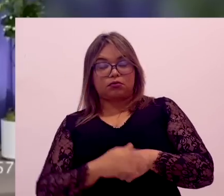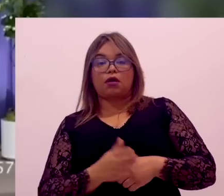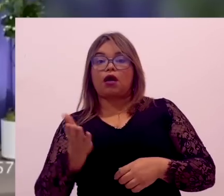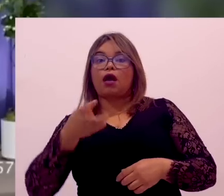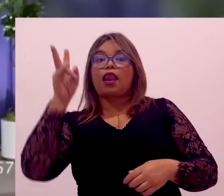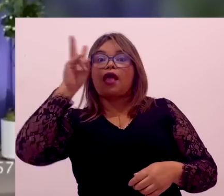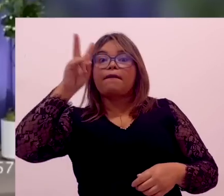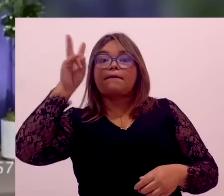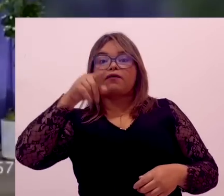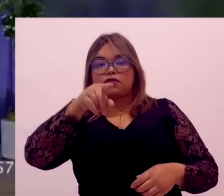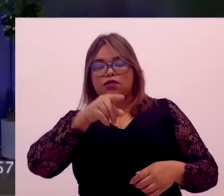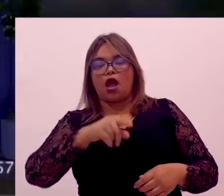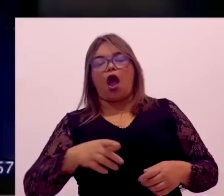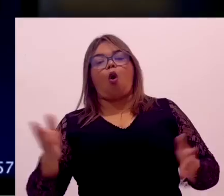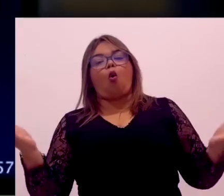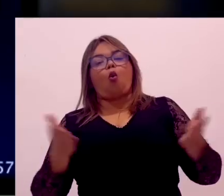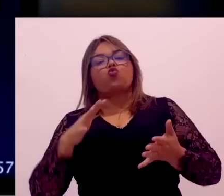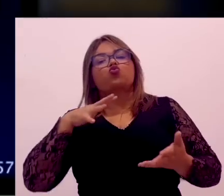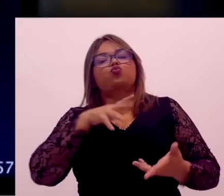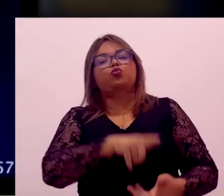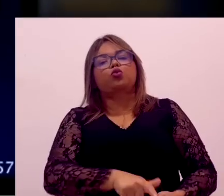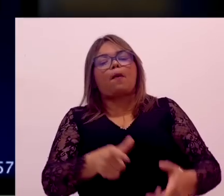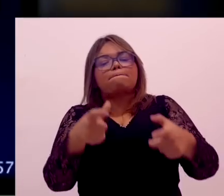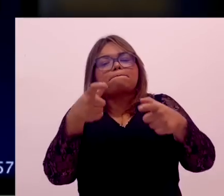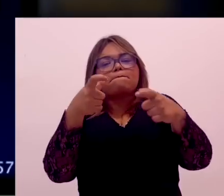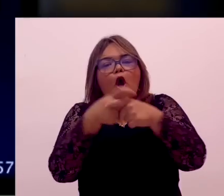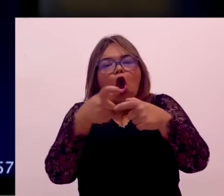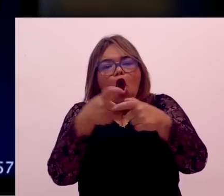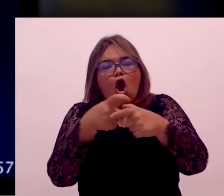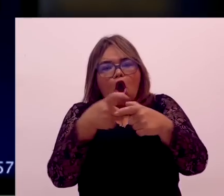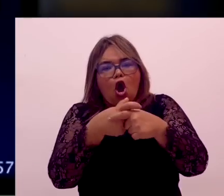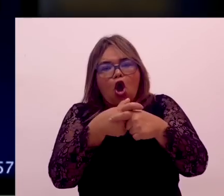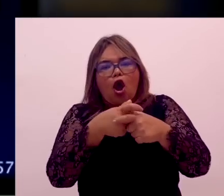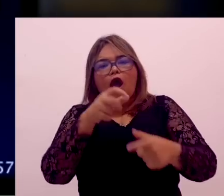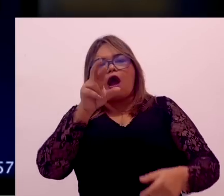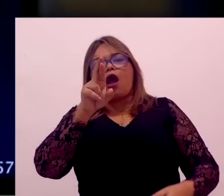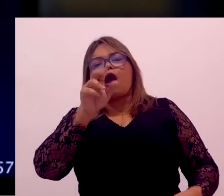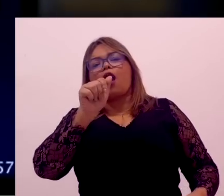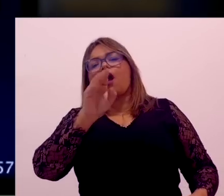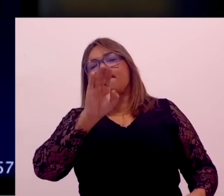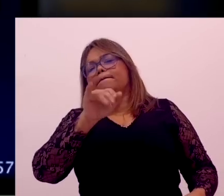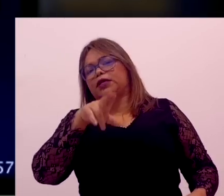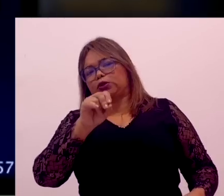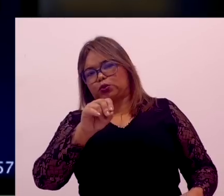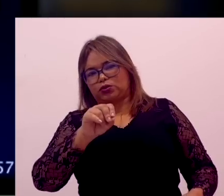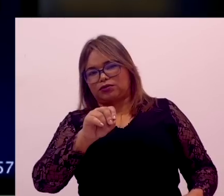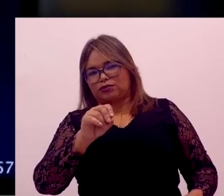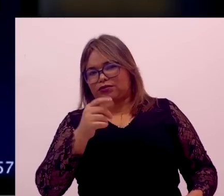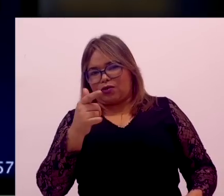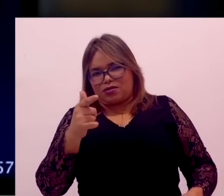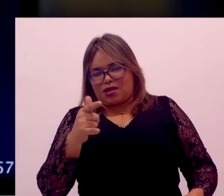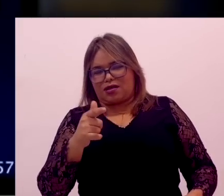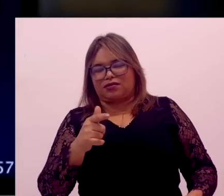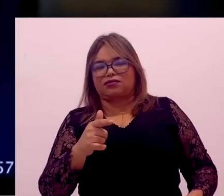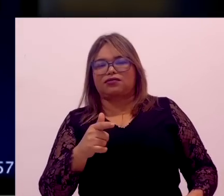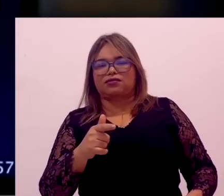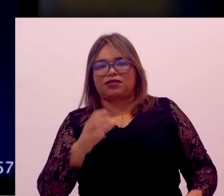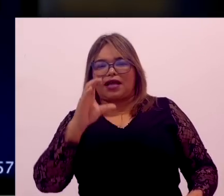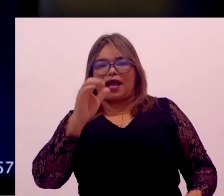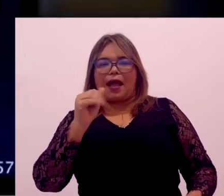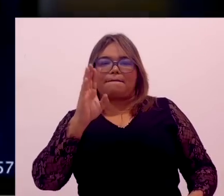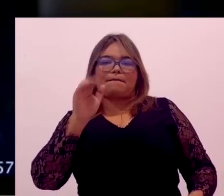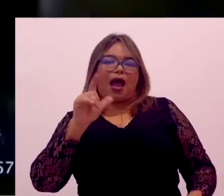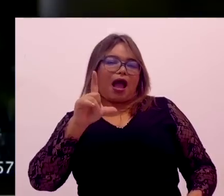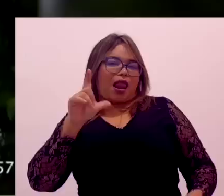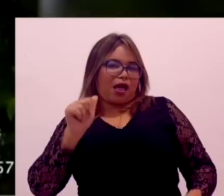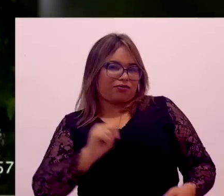cabalistas. A Santíssima Cabala, ou tradição dos filhos de Sete. Isto, é claro, não é verdade. De